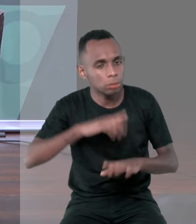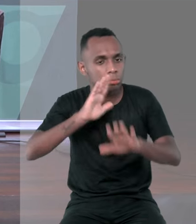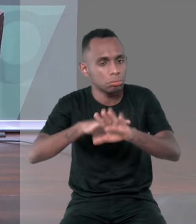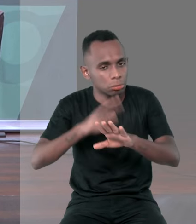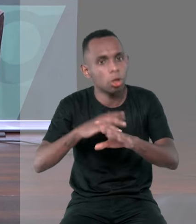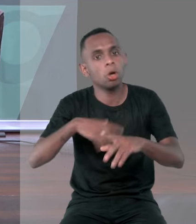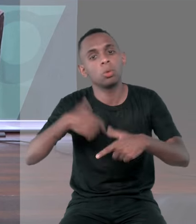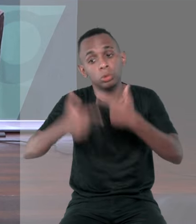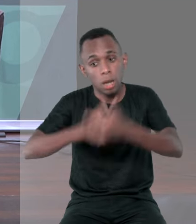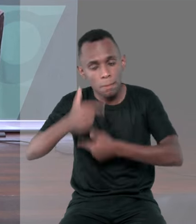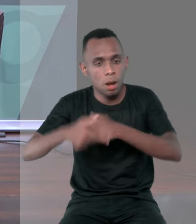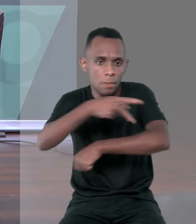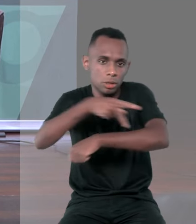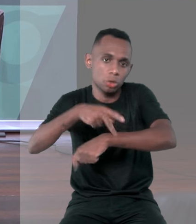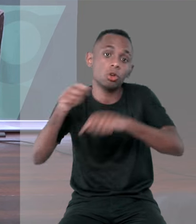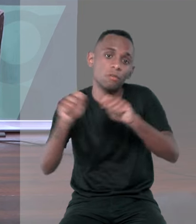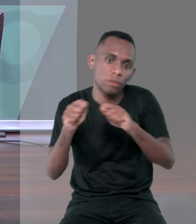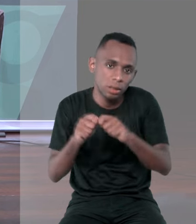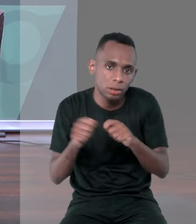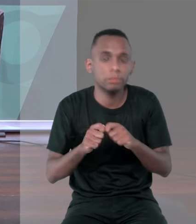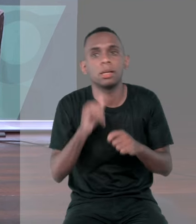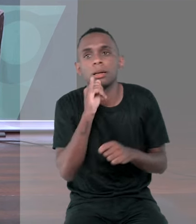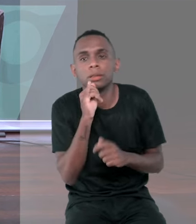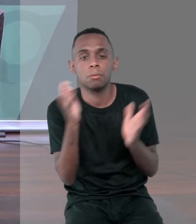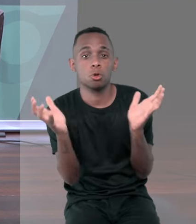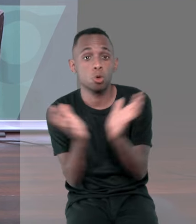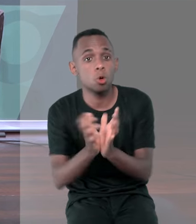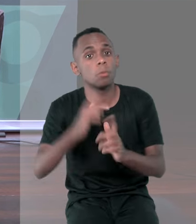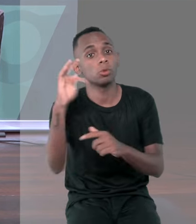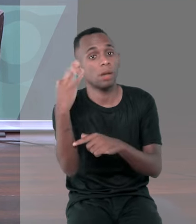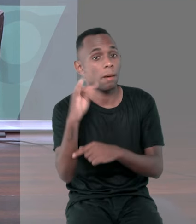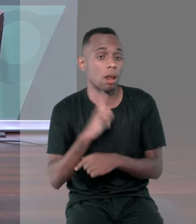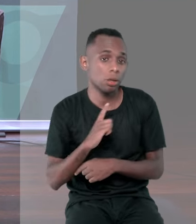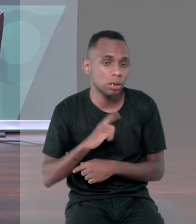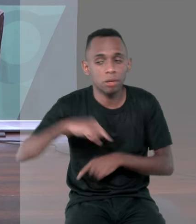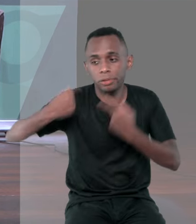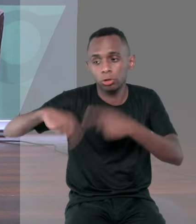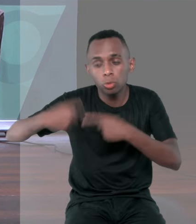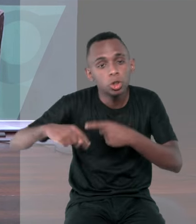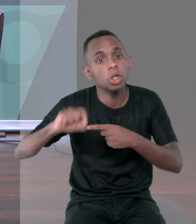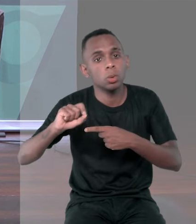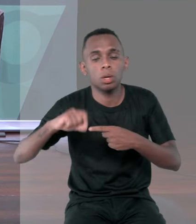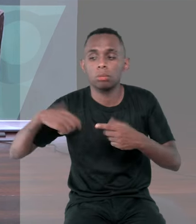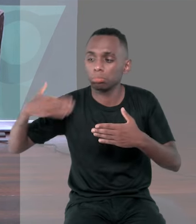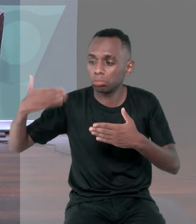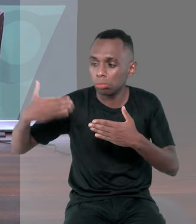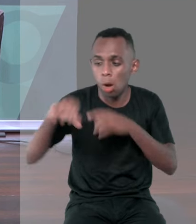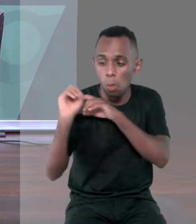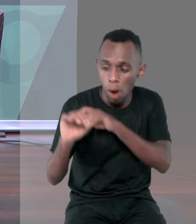né, pedagógico, em que você faz trabalho em grupos, você vai discutindo o livro ao longo das